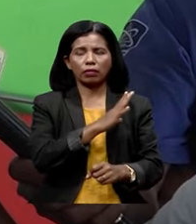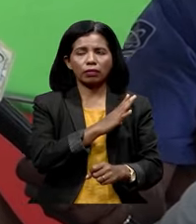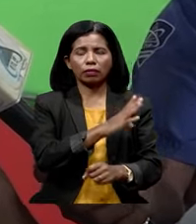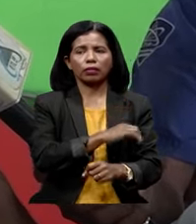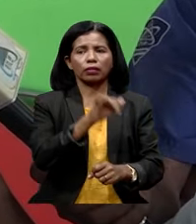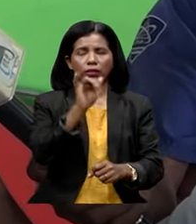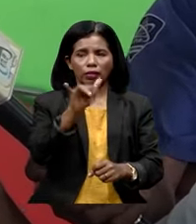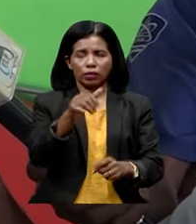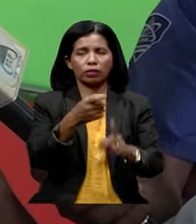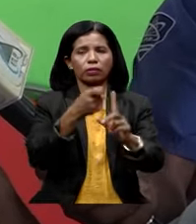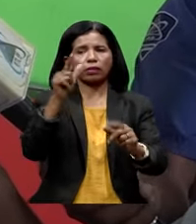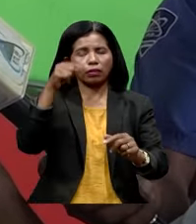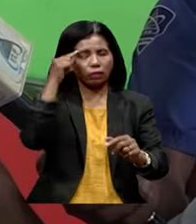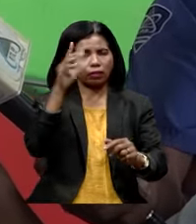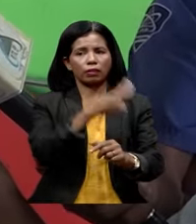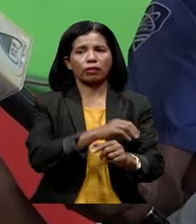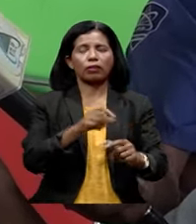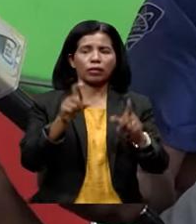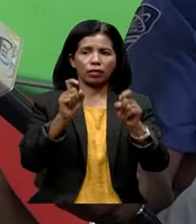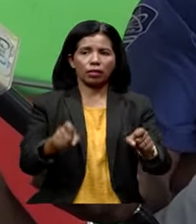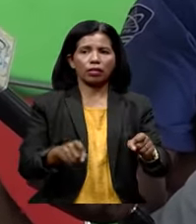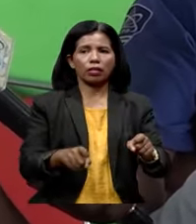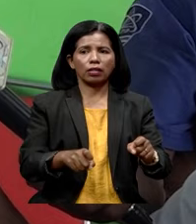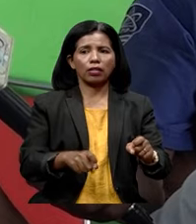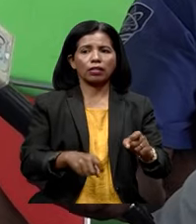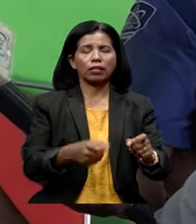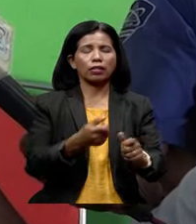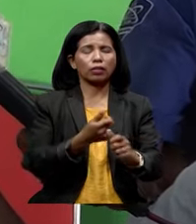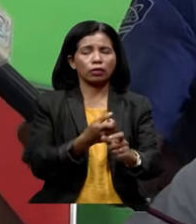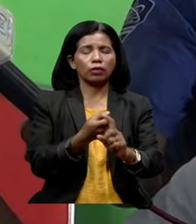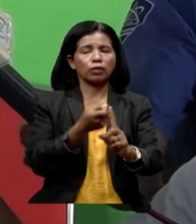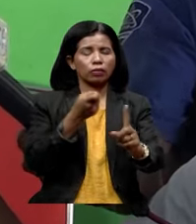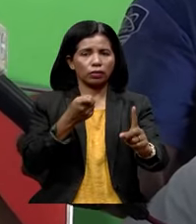concordância com o governo, portanto tem que ler o Ministério da Justiça,